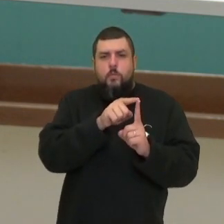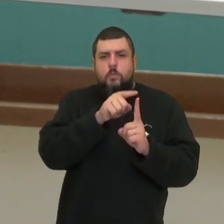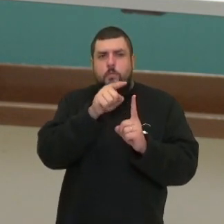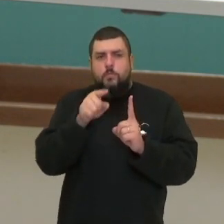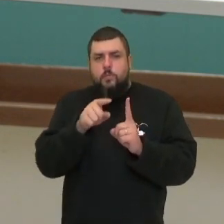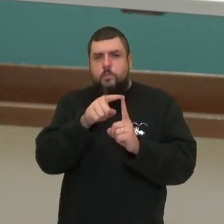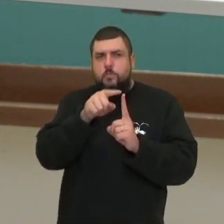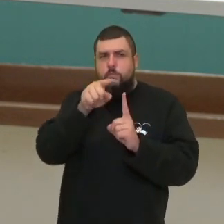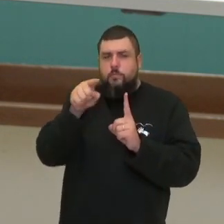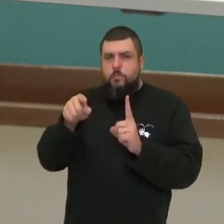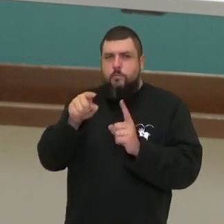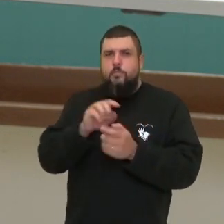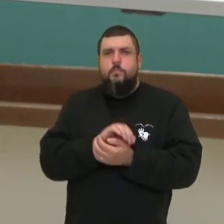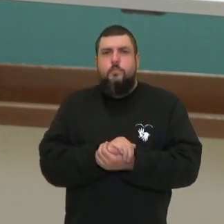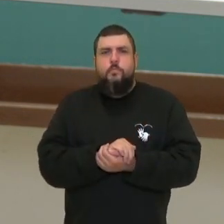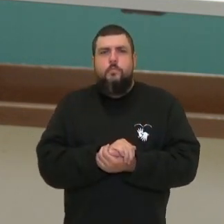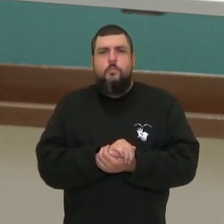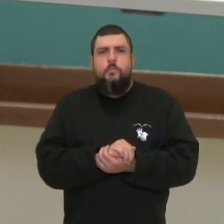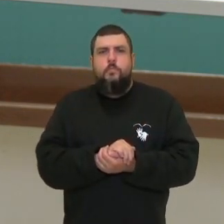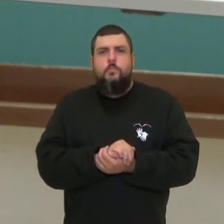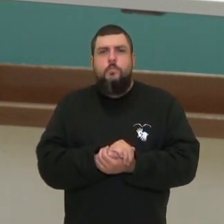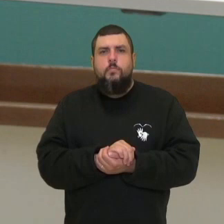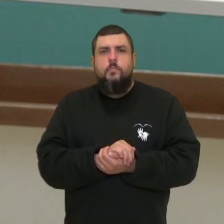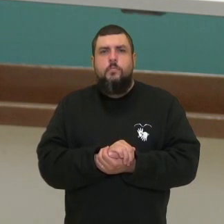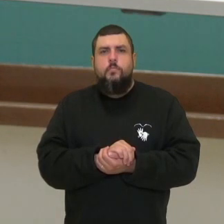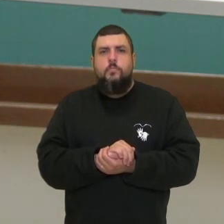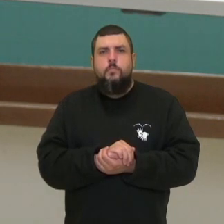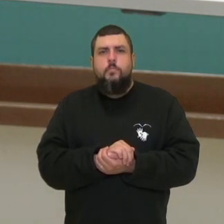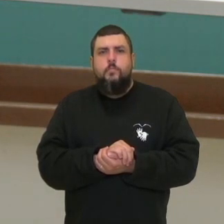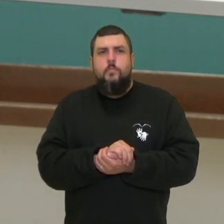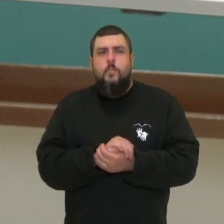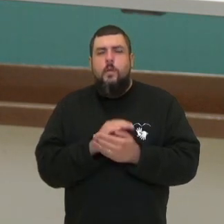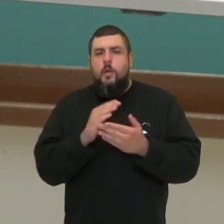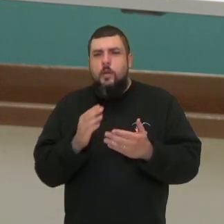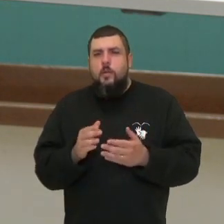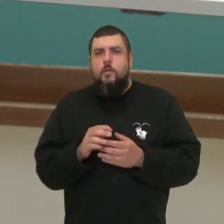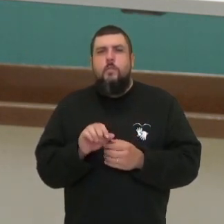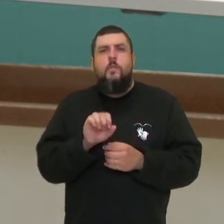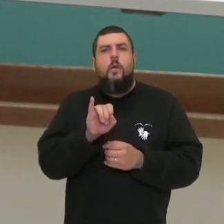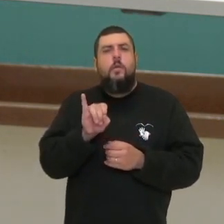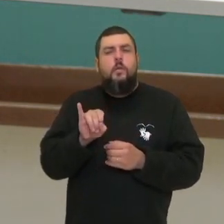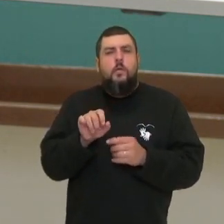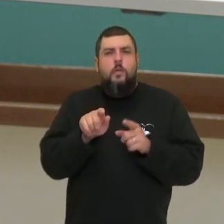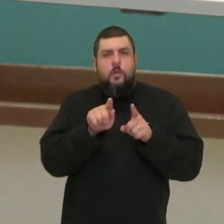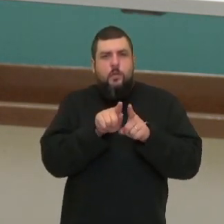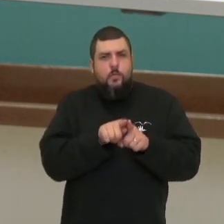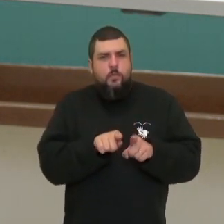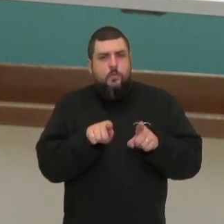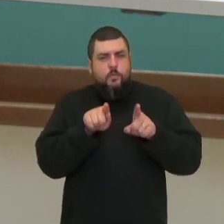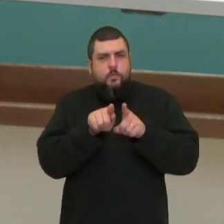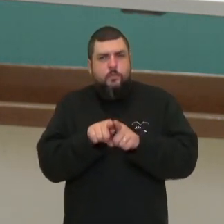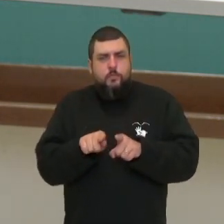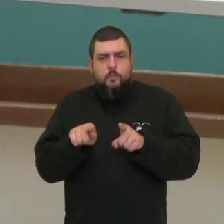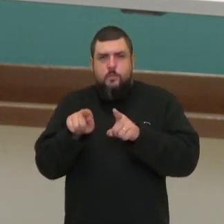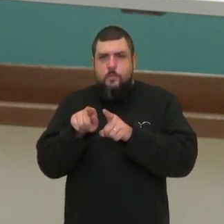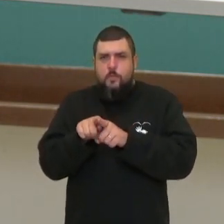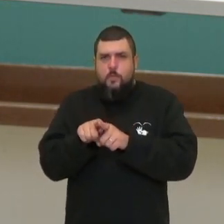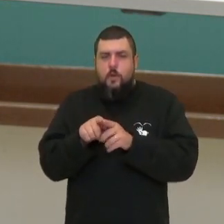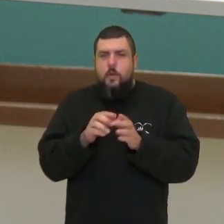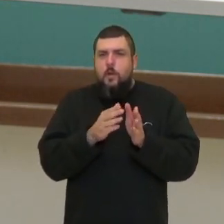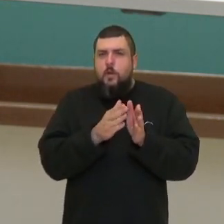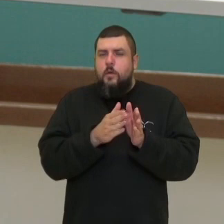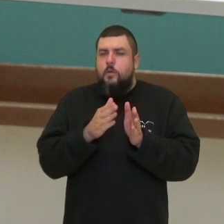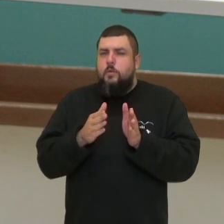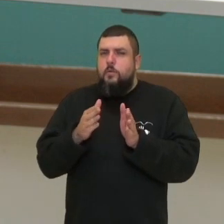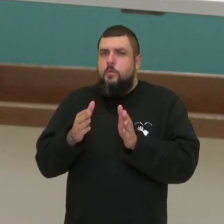mesma. E aí, quando isso acontece, a nossa sequência é ainda mais